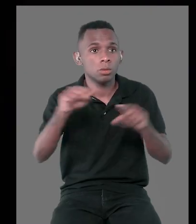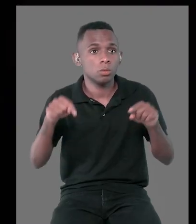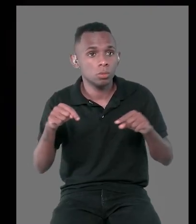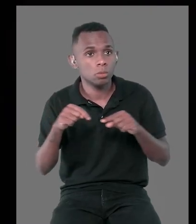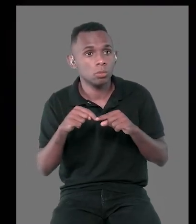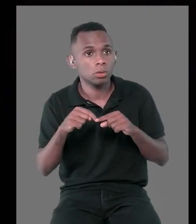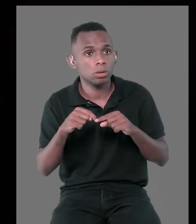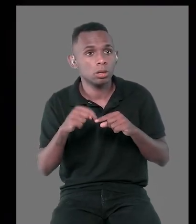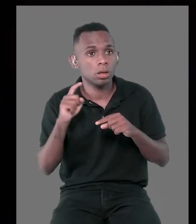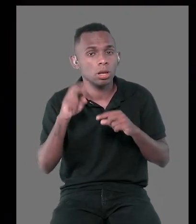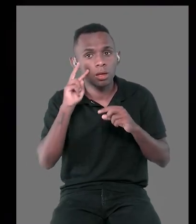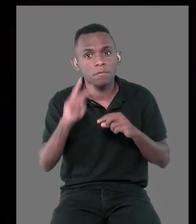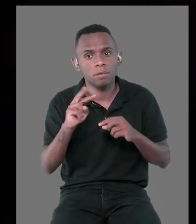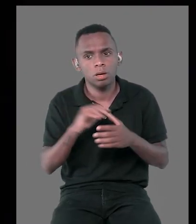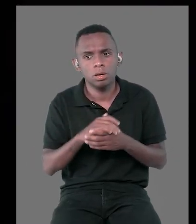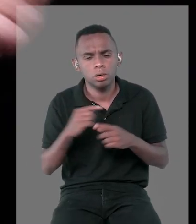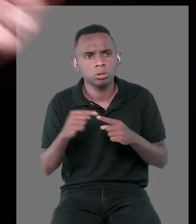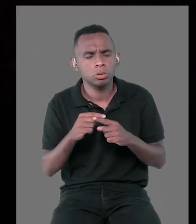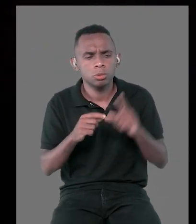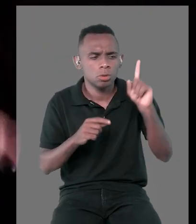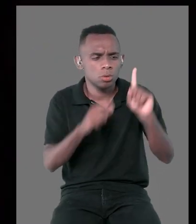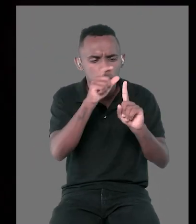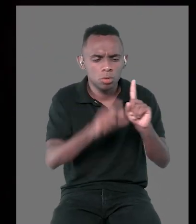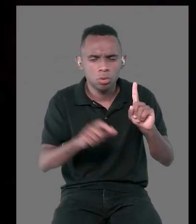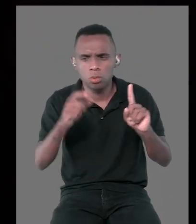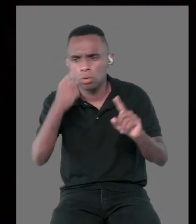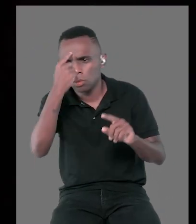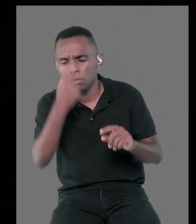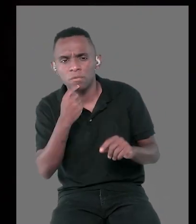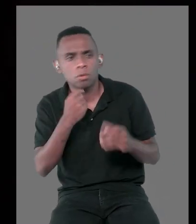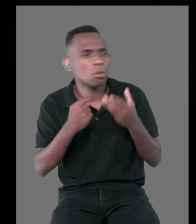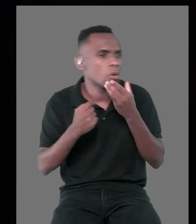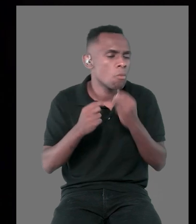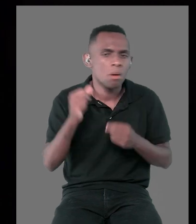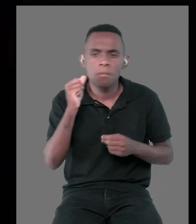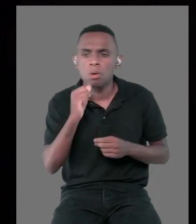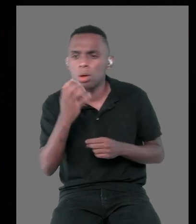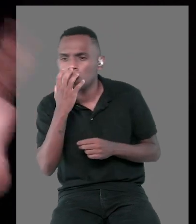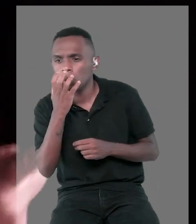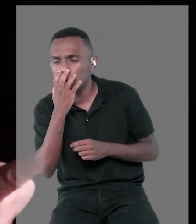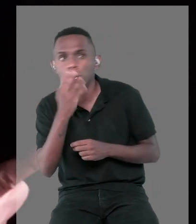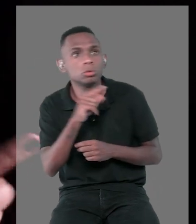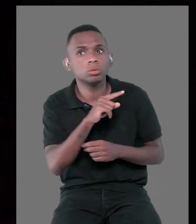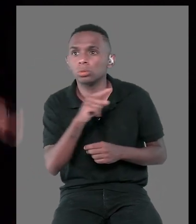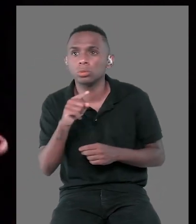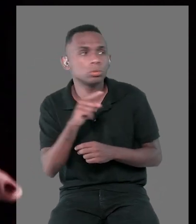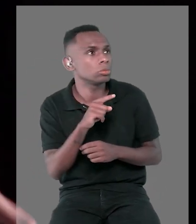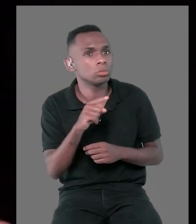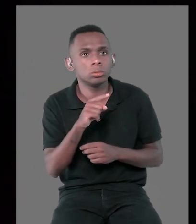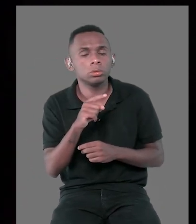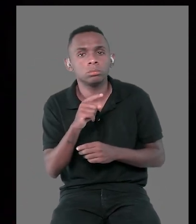quarto, ela vê um perfil de homem, mulher e cão. e ela se reconhece ali